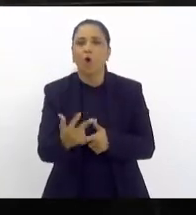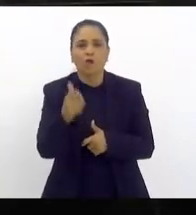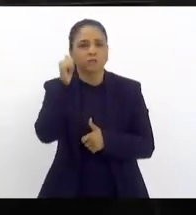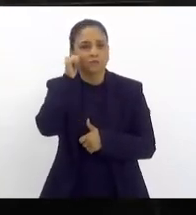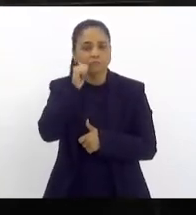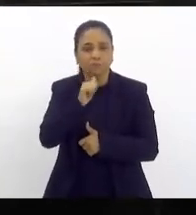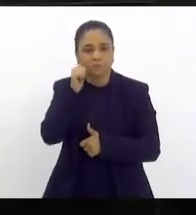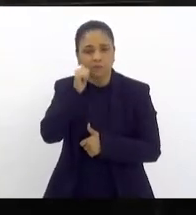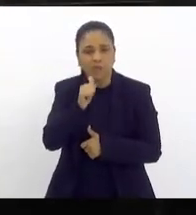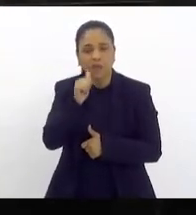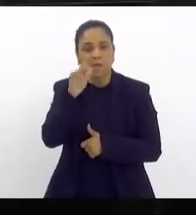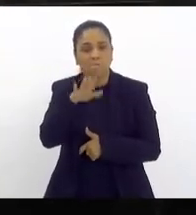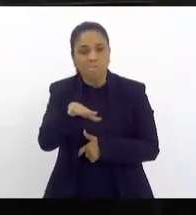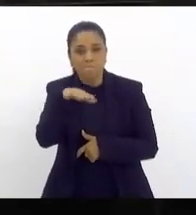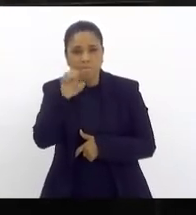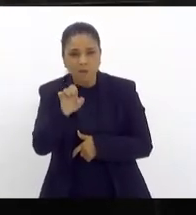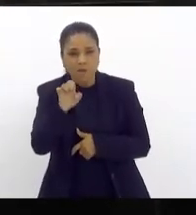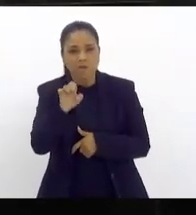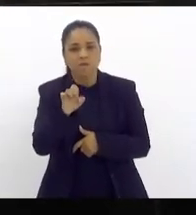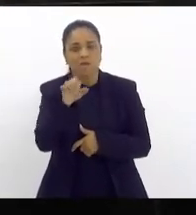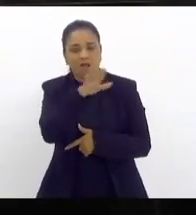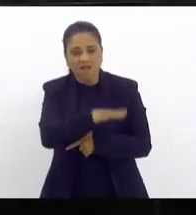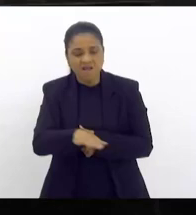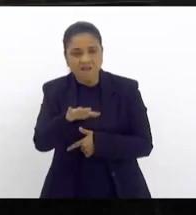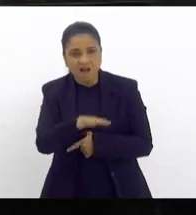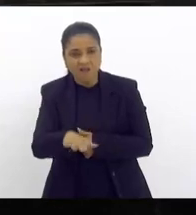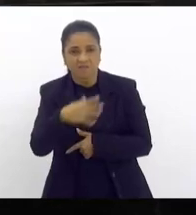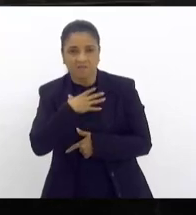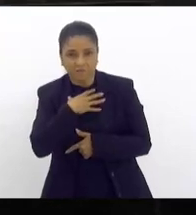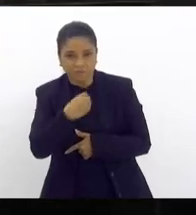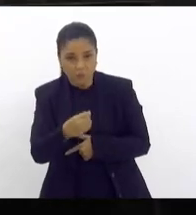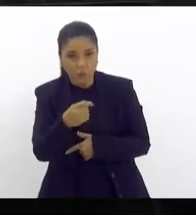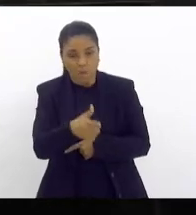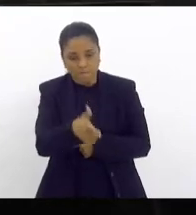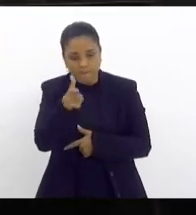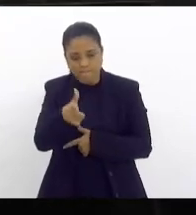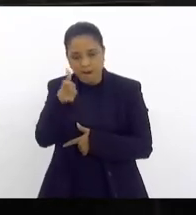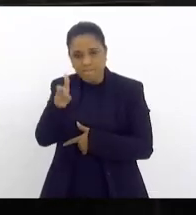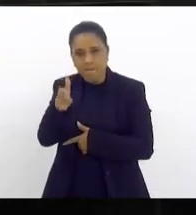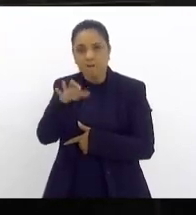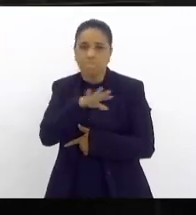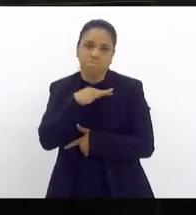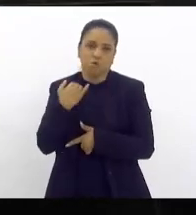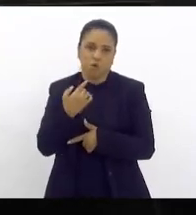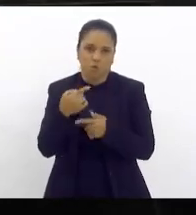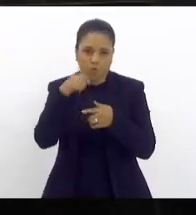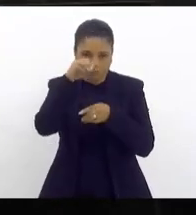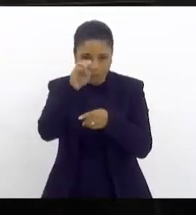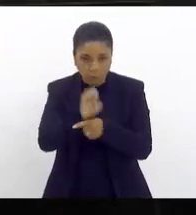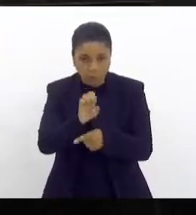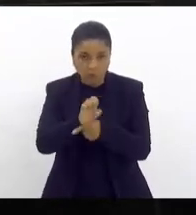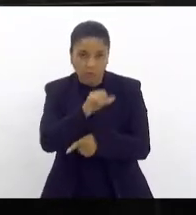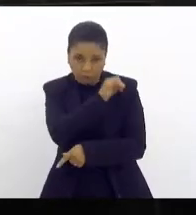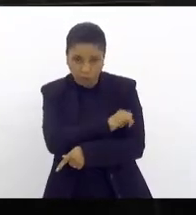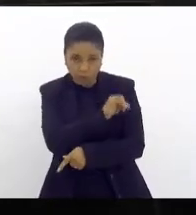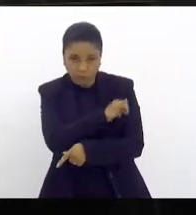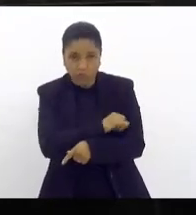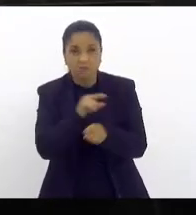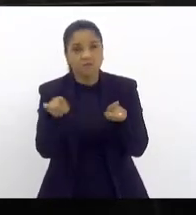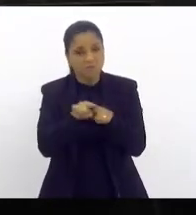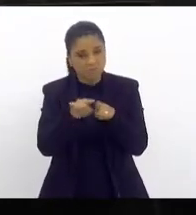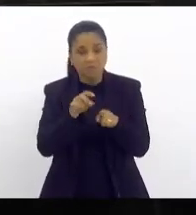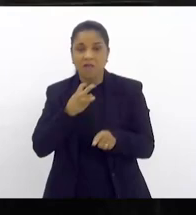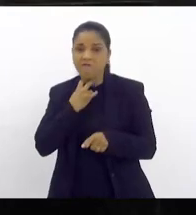suas crianças baleadas no âmbito do Estado do Rio de Janeiro mas não só isso aqui também tem a voz daqueles daquelas que